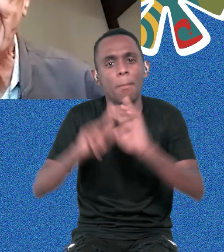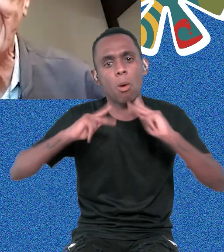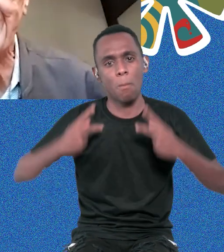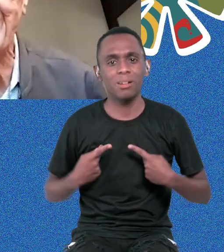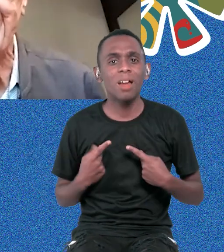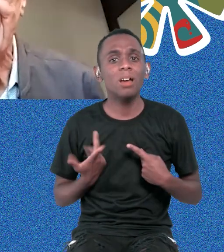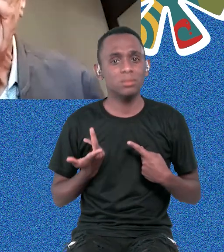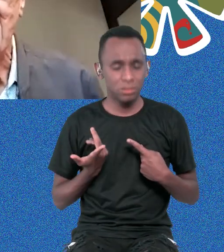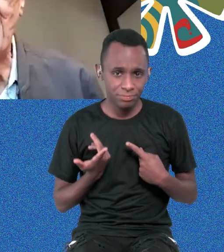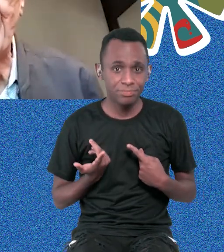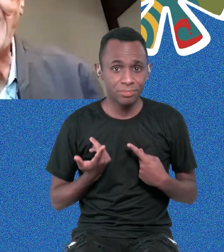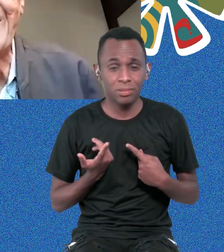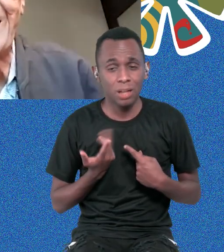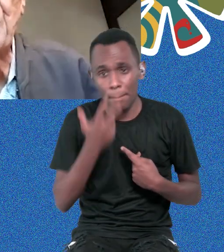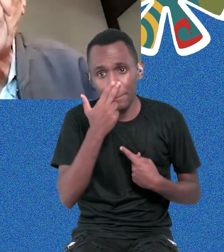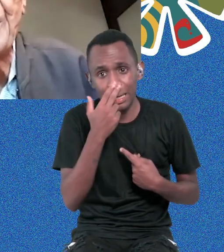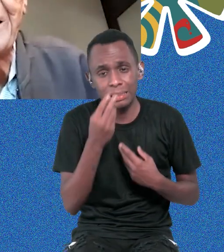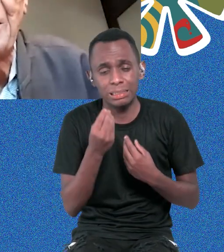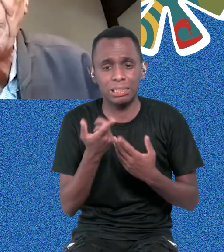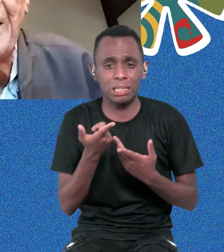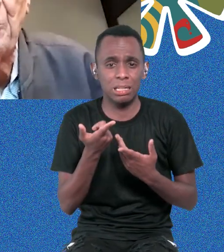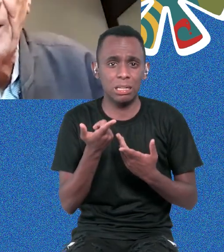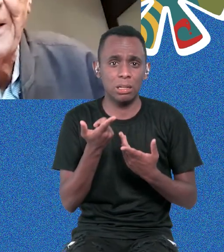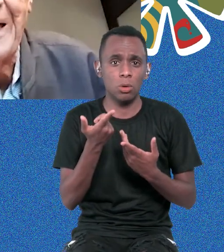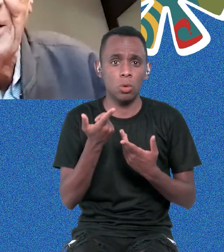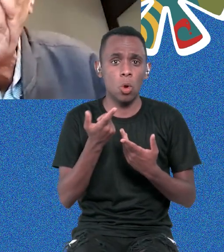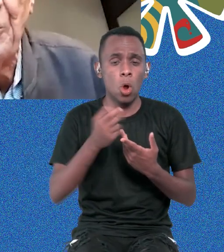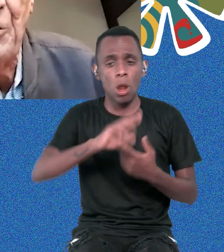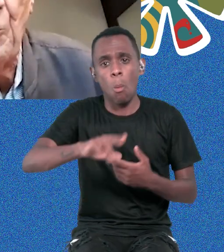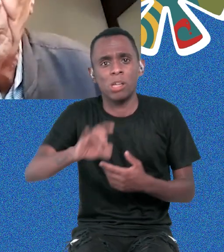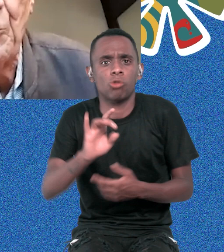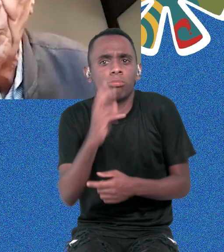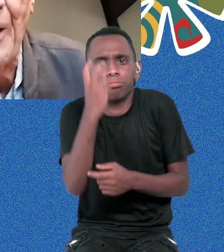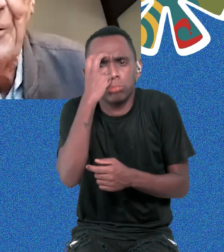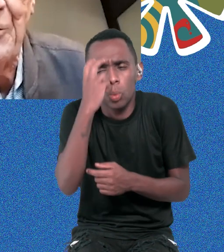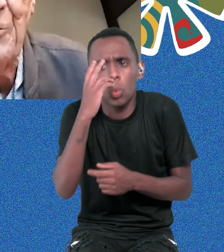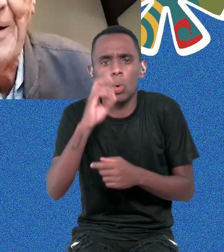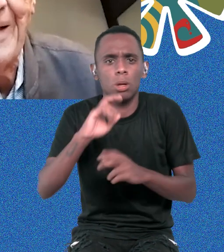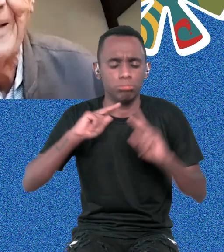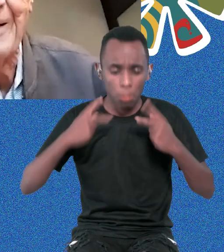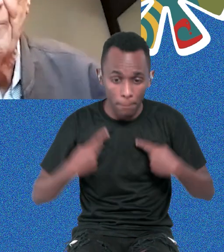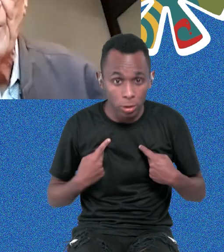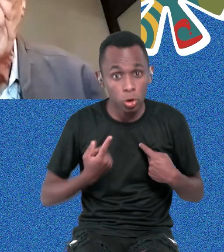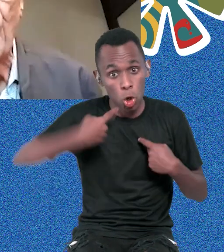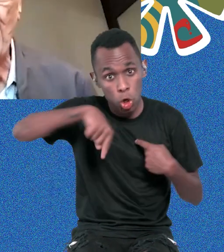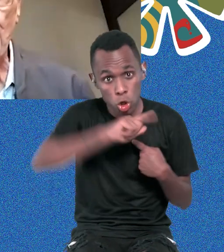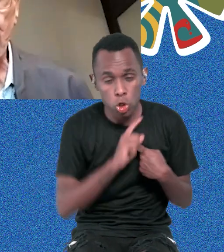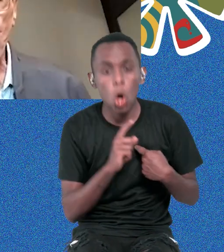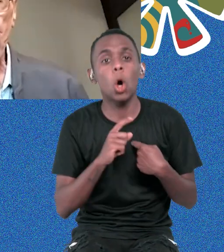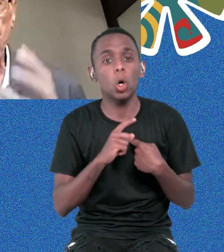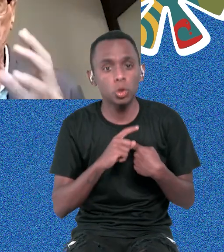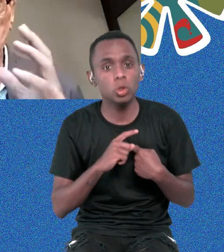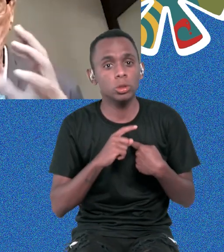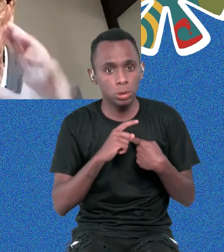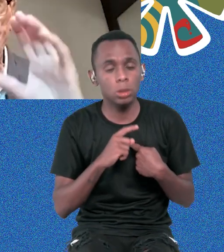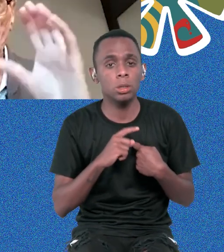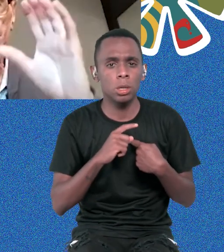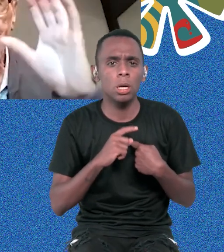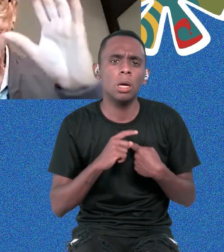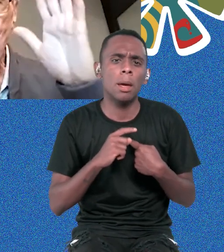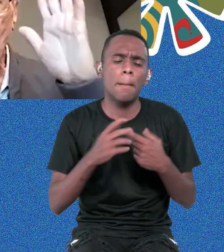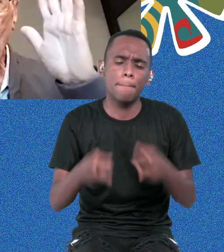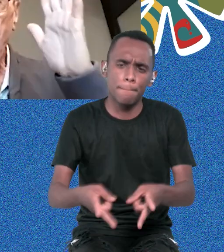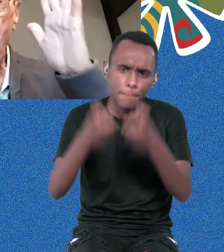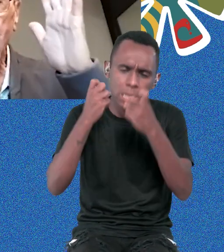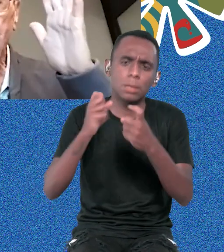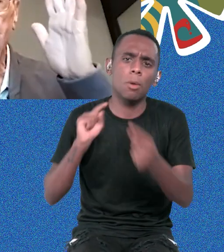di umanità. Foram decretados em estado de natureza, não de cultura, não de humanidade. Ou nós reconhecemos, superamos